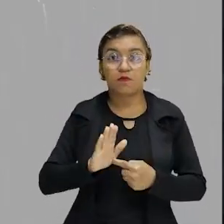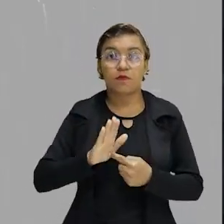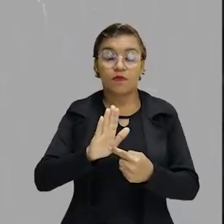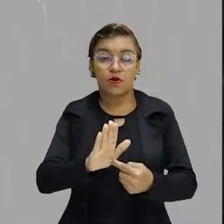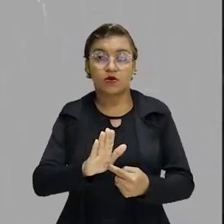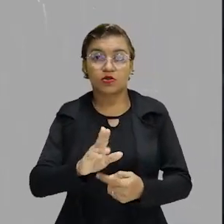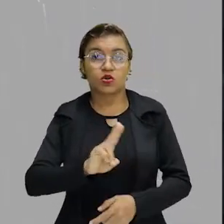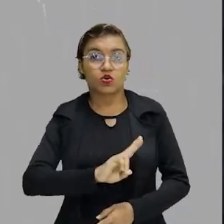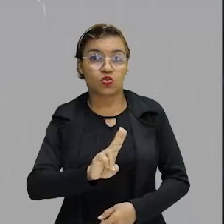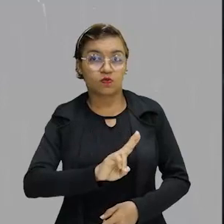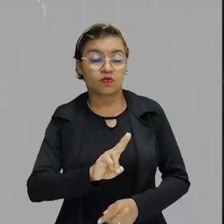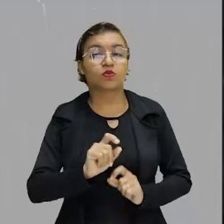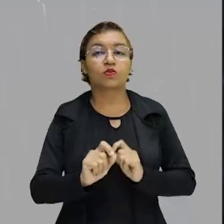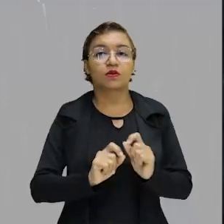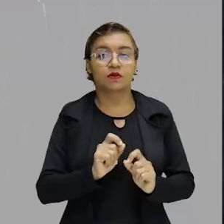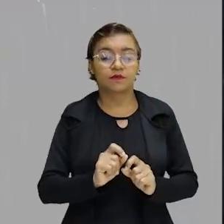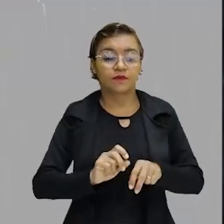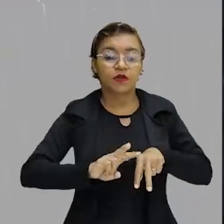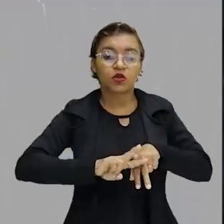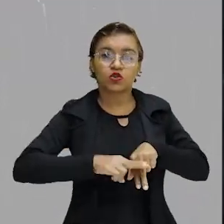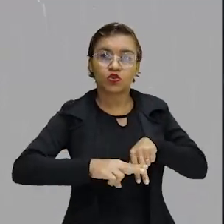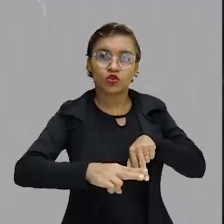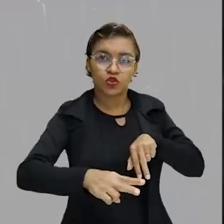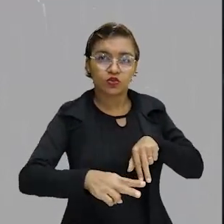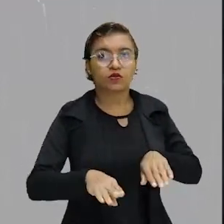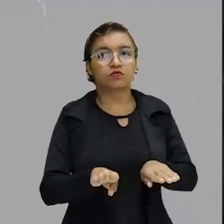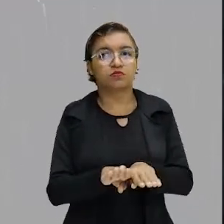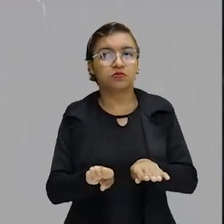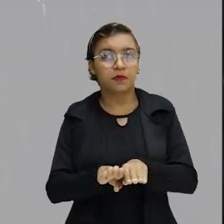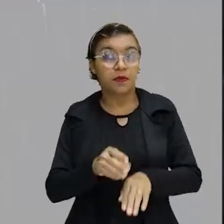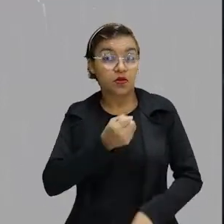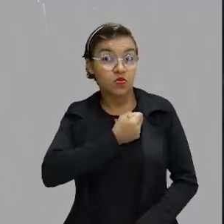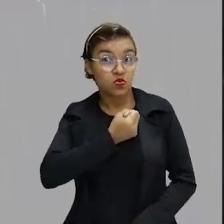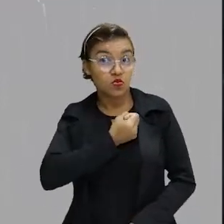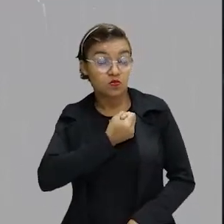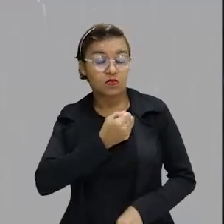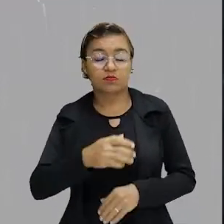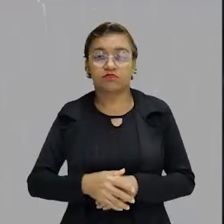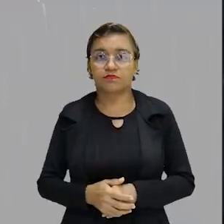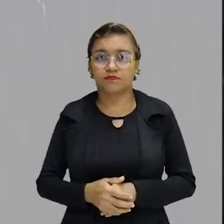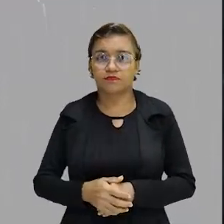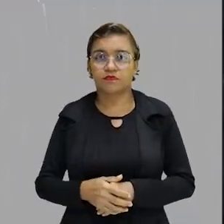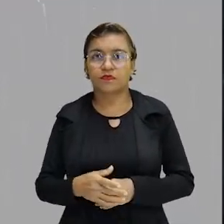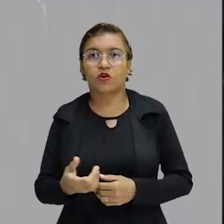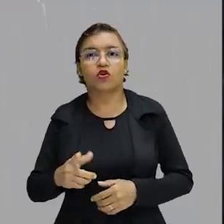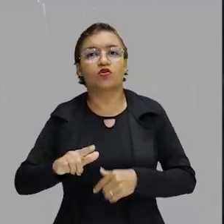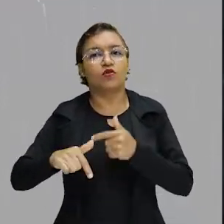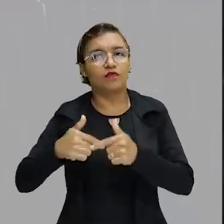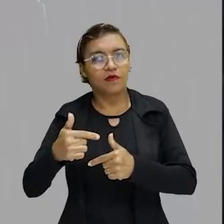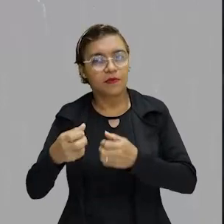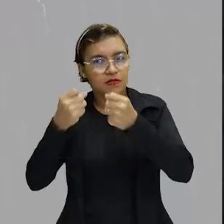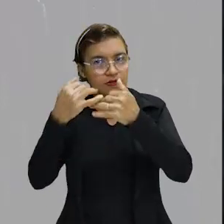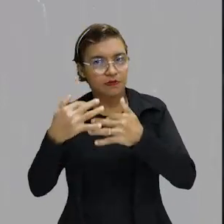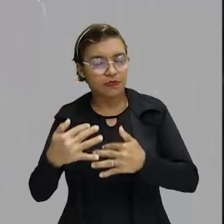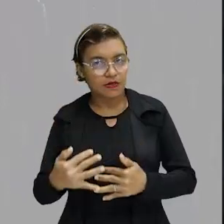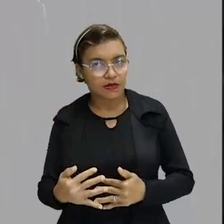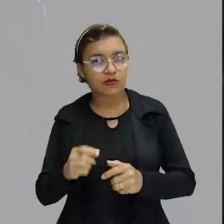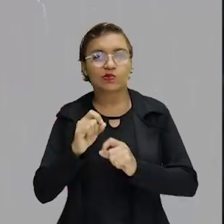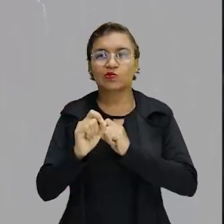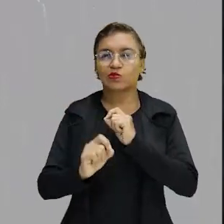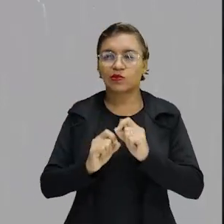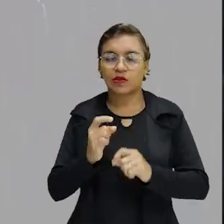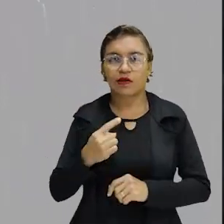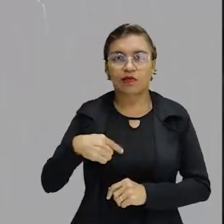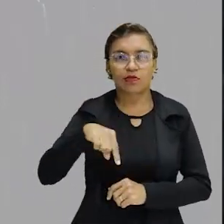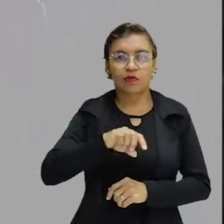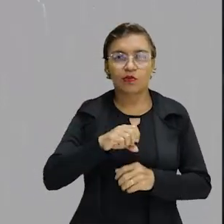As nominais vão designar gênero e número. Mais uma vez, turma, voltando ao que eu já falei lá na aula passada, nós estamos aqui